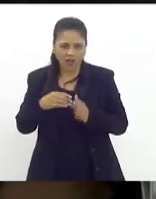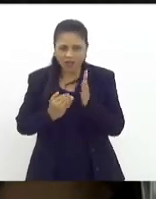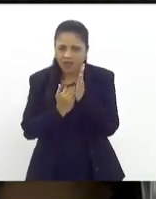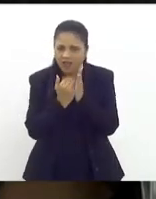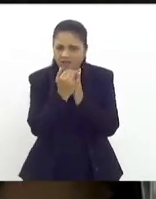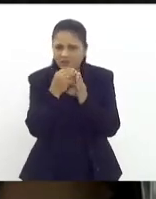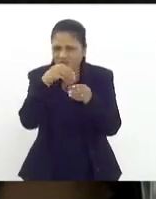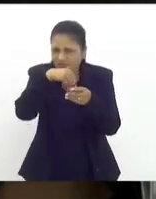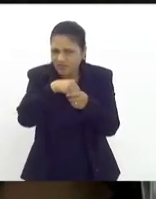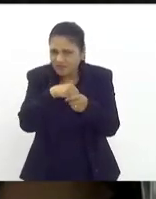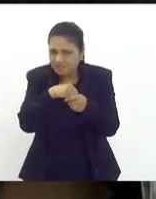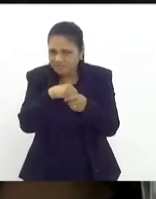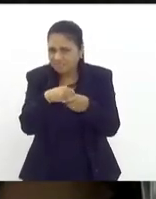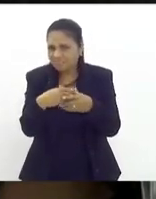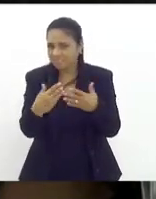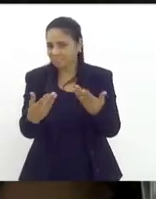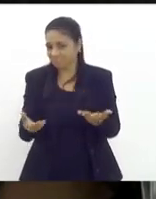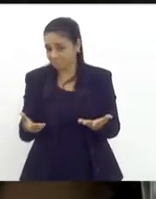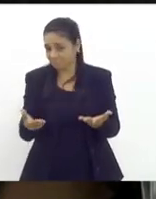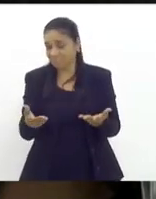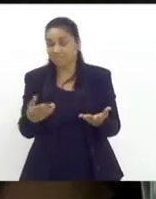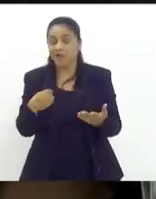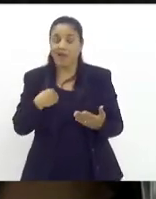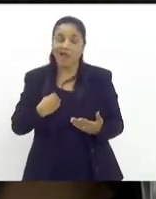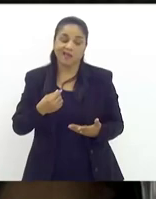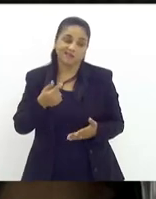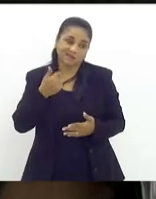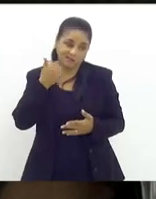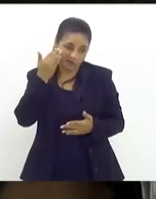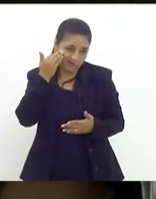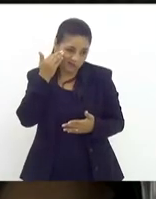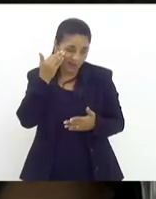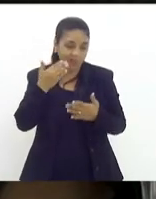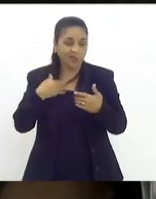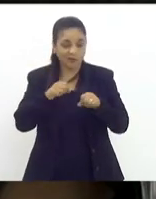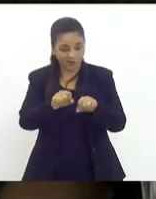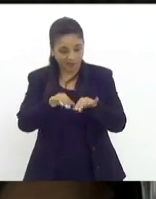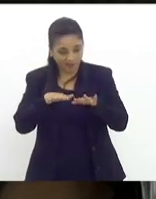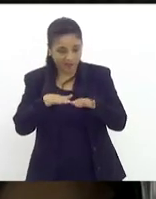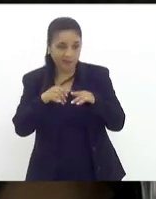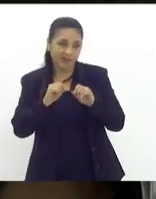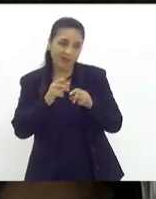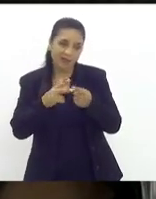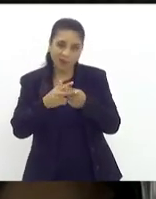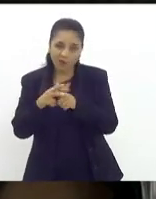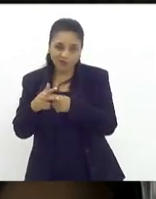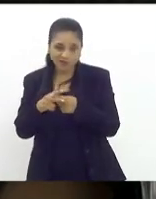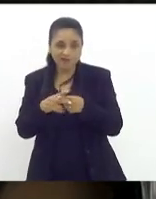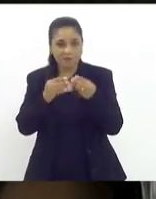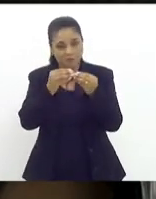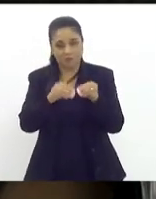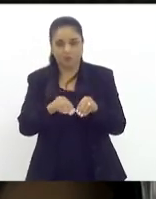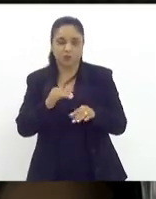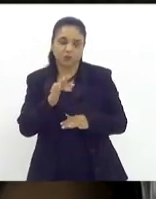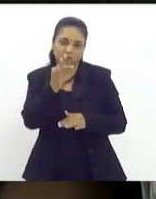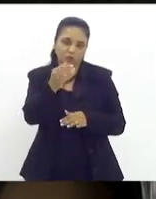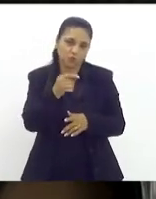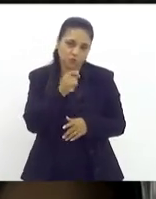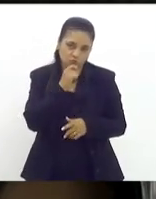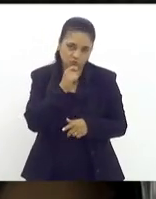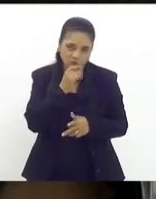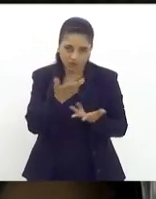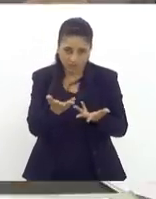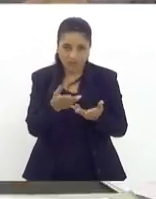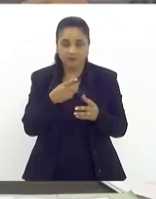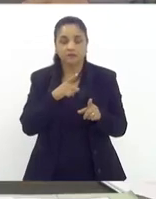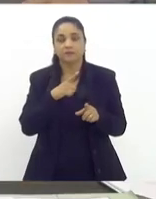tenho essa... Mas a gente tenta consertar em plenário para não prejudicar. Perfeito, perfeito. Tem algumas críticas teatro, ao projeto, exemplo, a